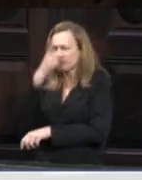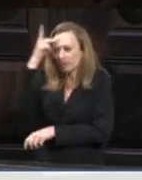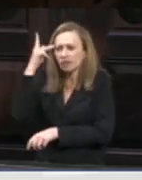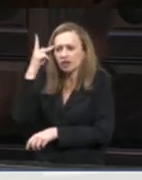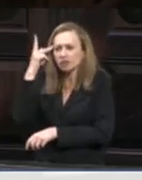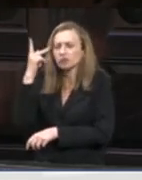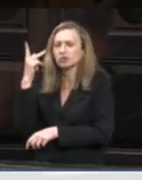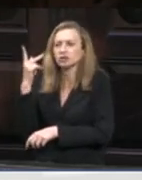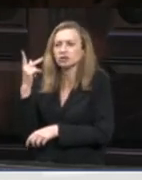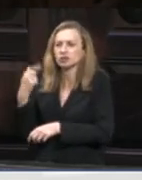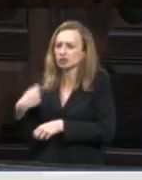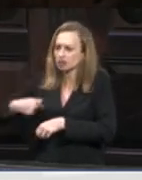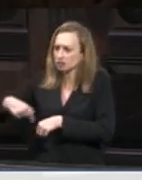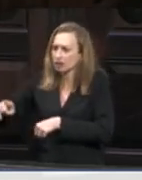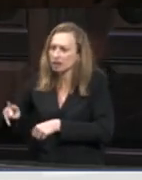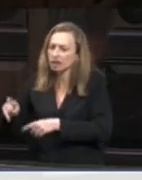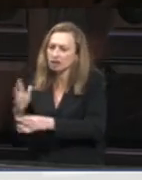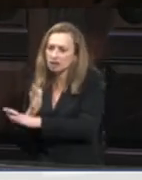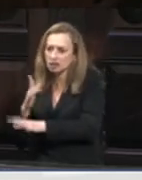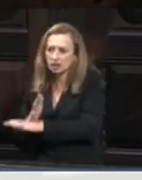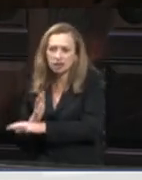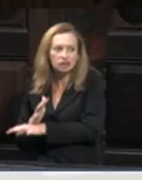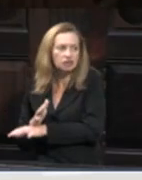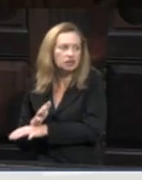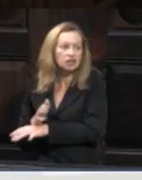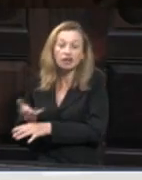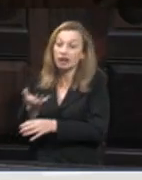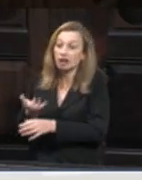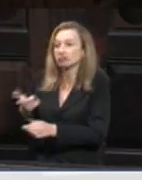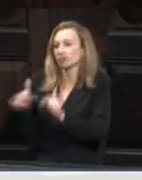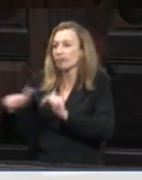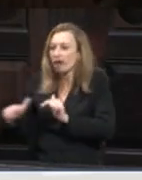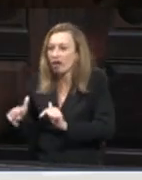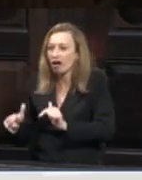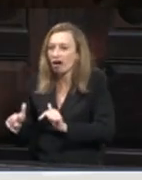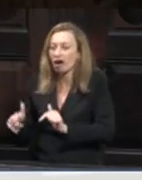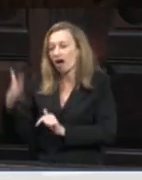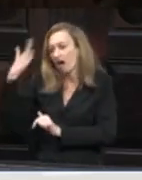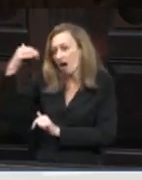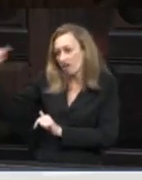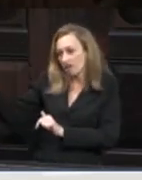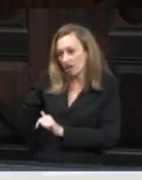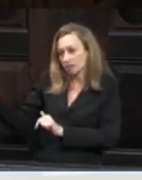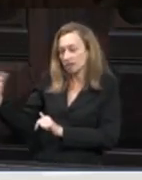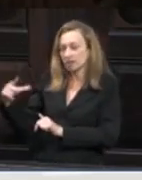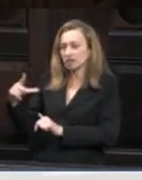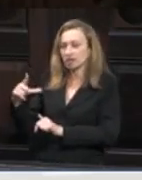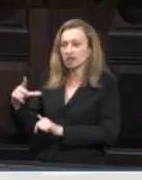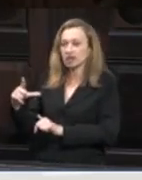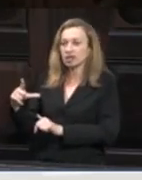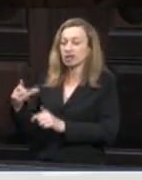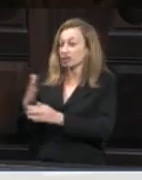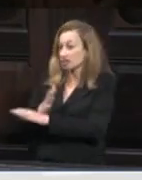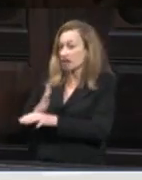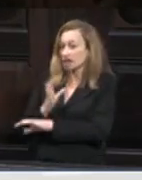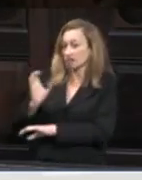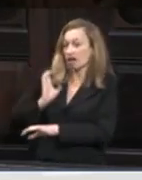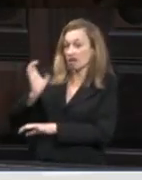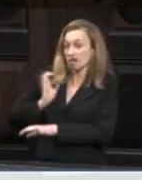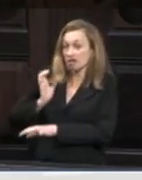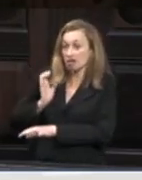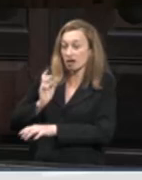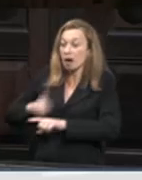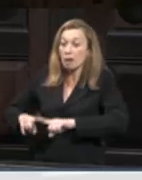buscam a cidade atrás de emprego, a fama que a cidade está rica, mas muitas das vezes ela não tem a mão de